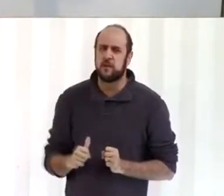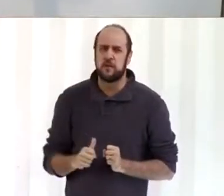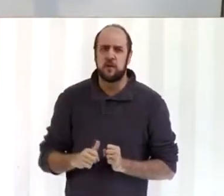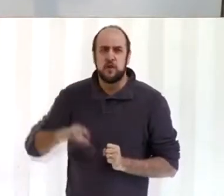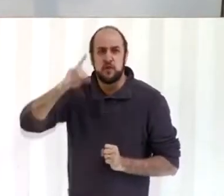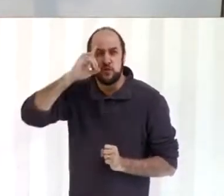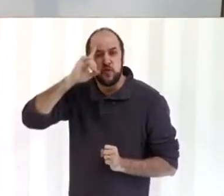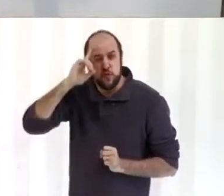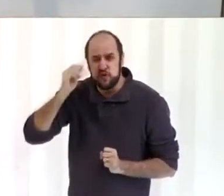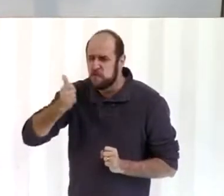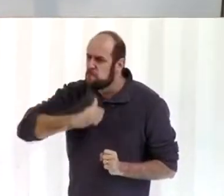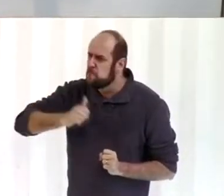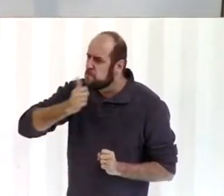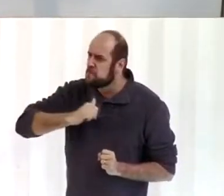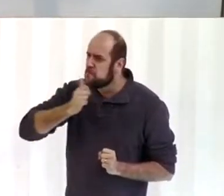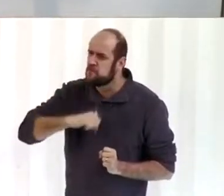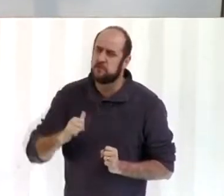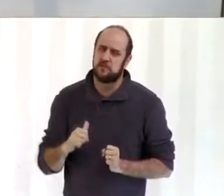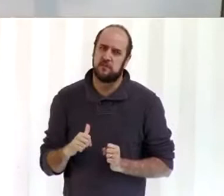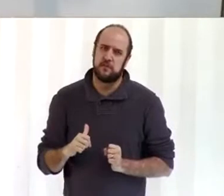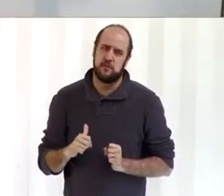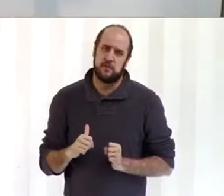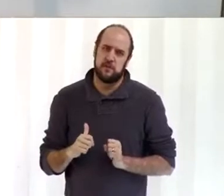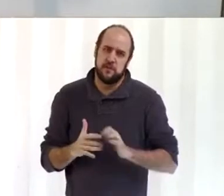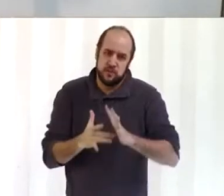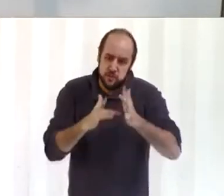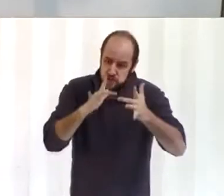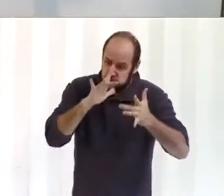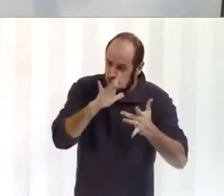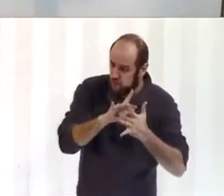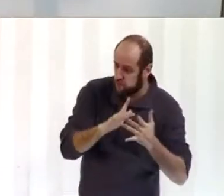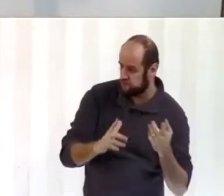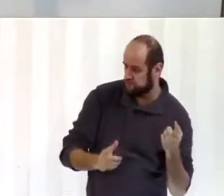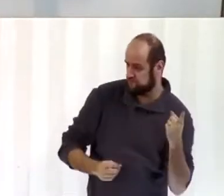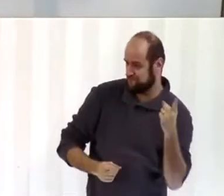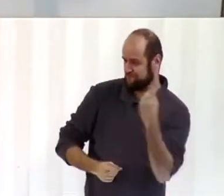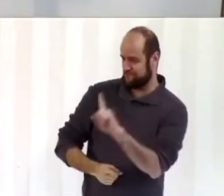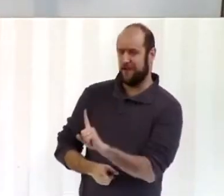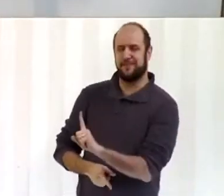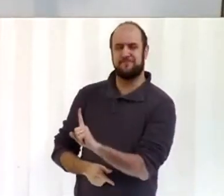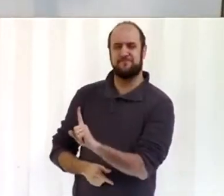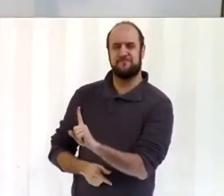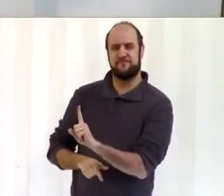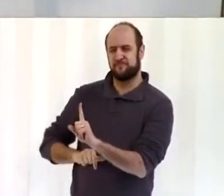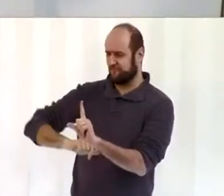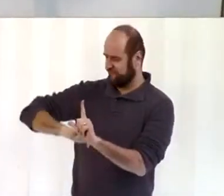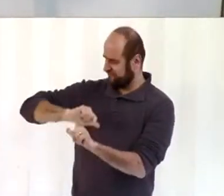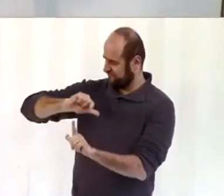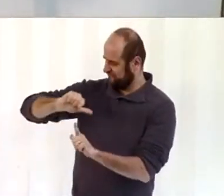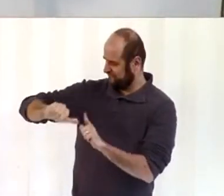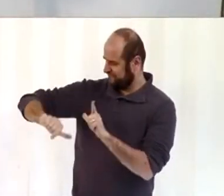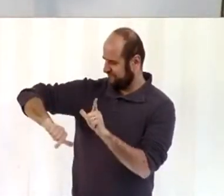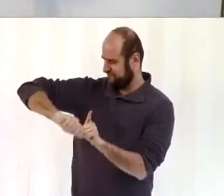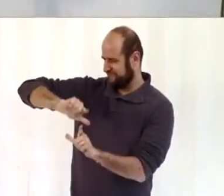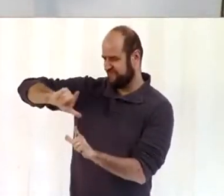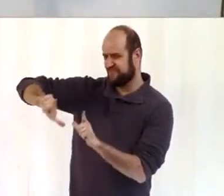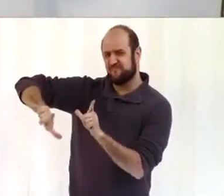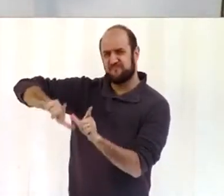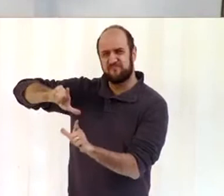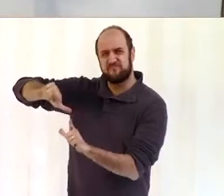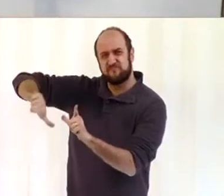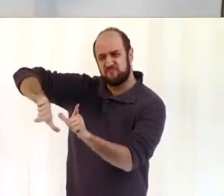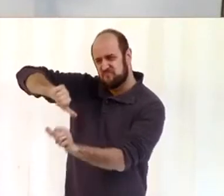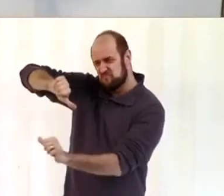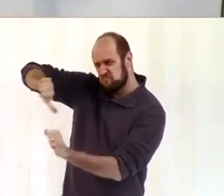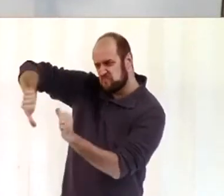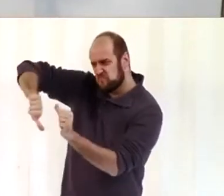Mas quando Jesus interfere, quando Jesus age, resolve. É